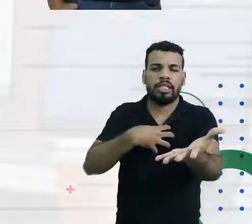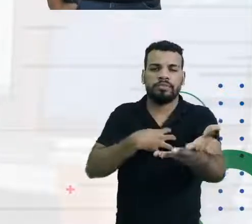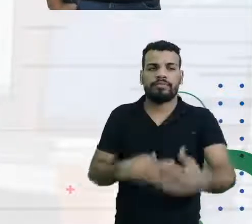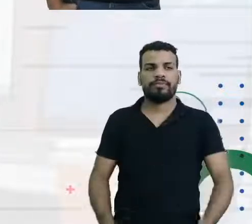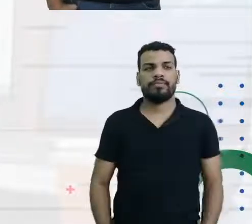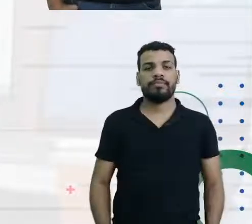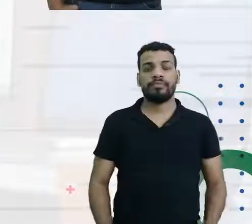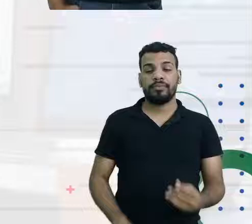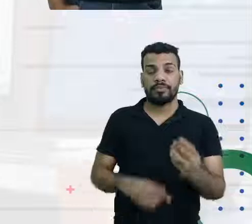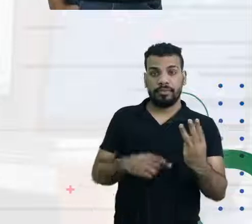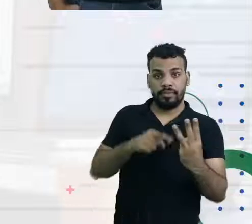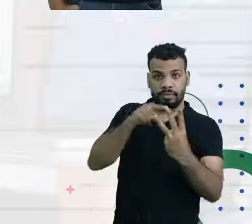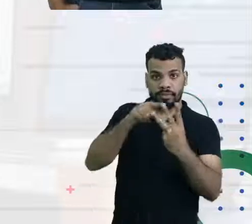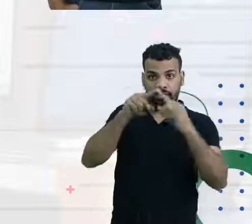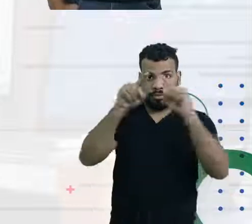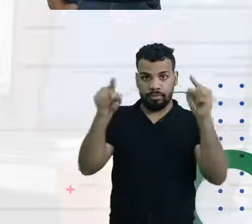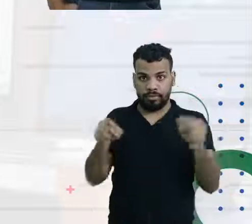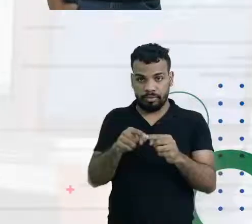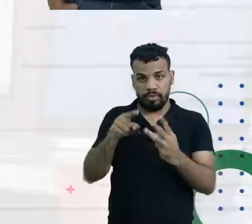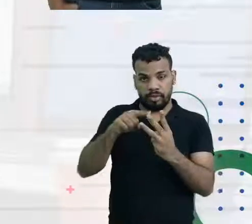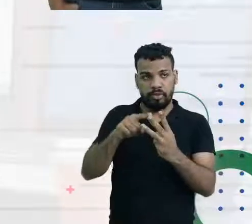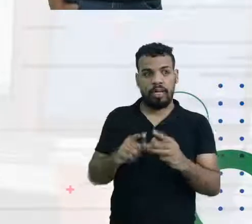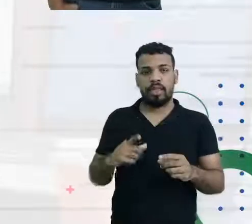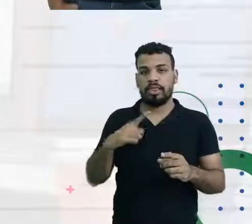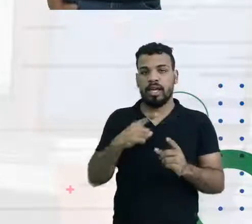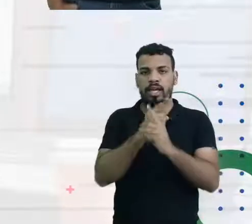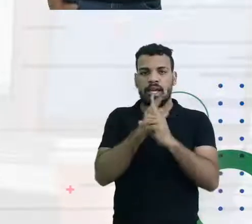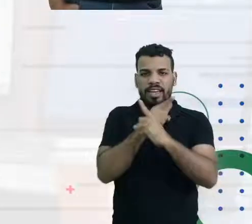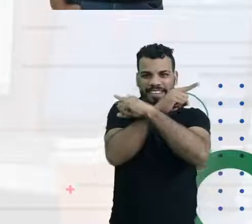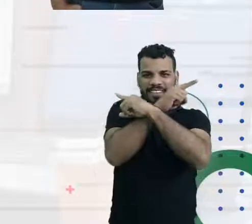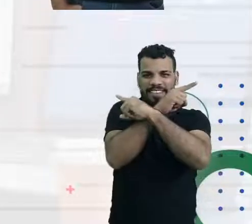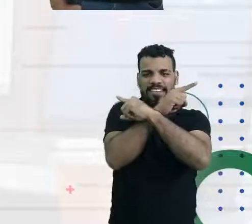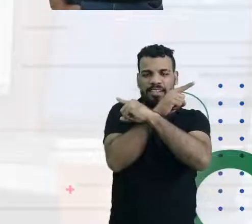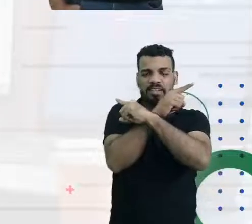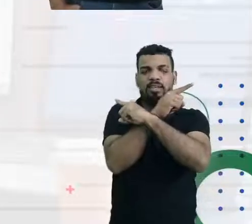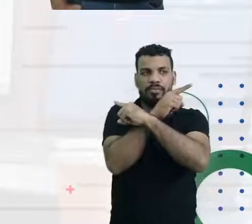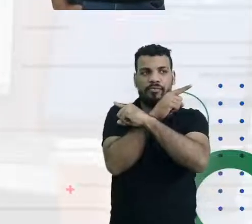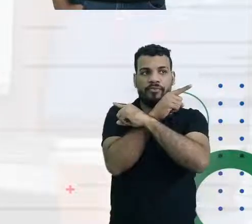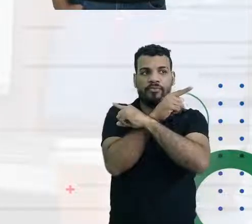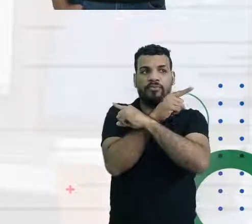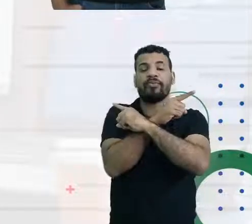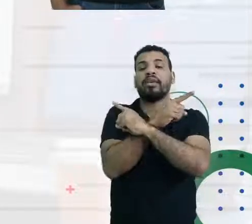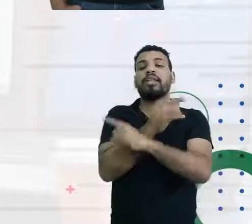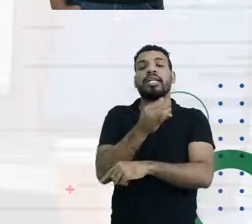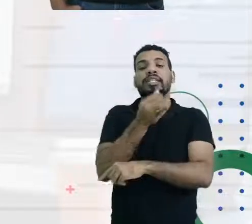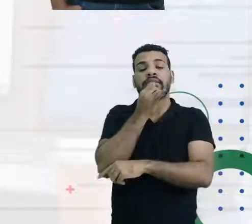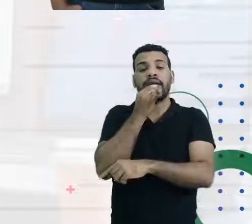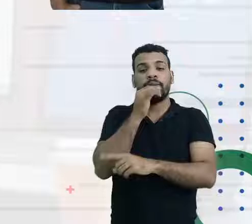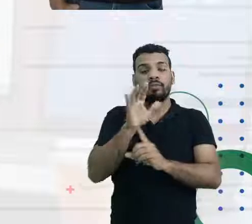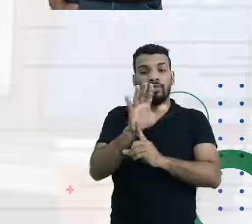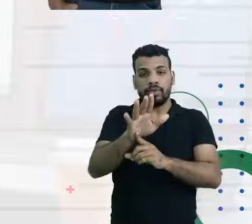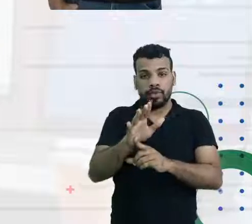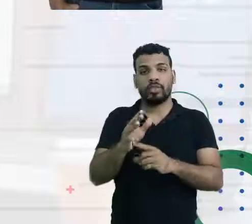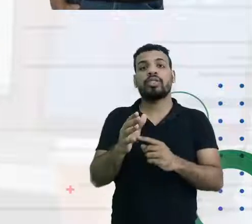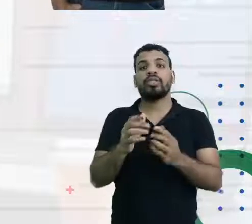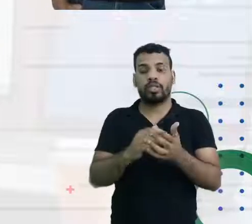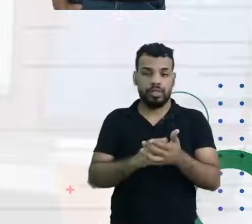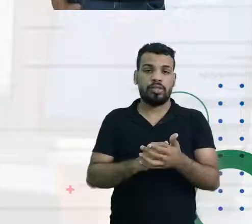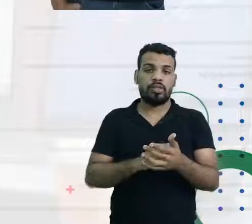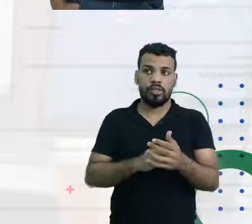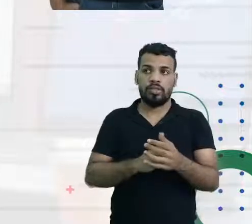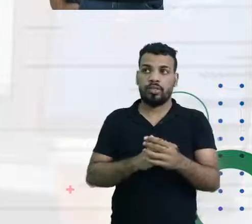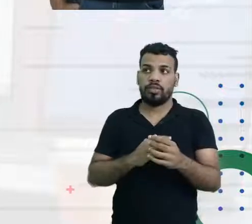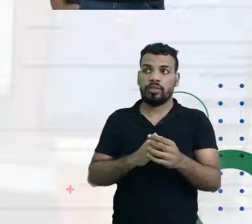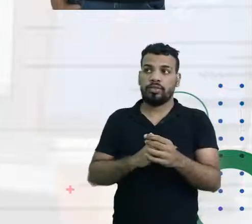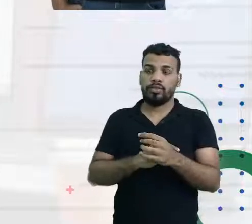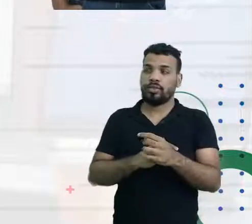cores complementares, que são cores que estão em lados opostos dentro do círculo. A gente vai ver exemplos também de games que usam